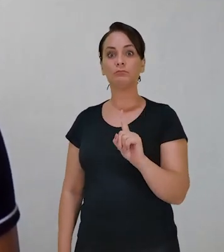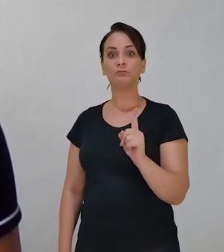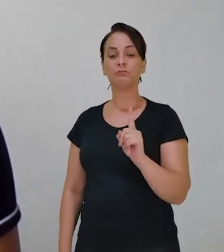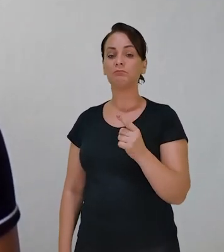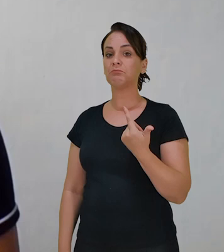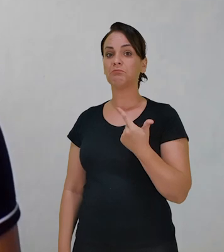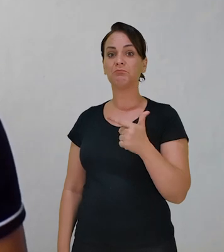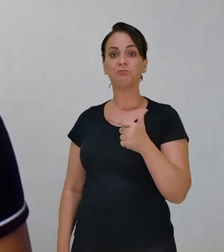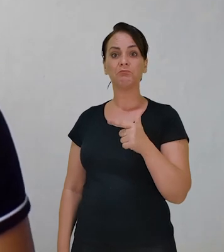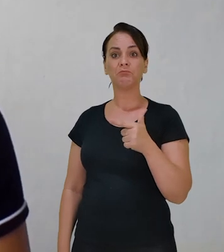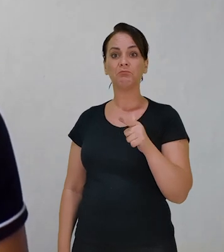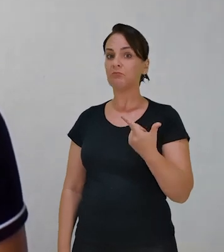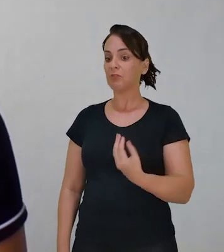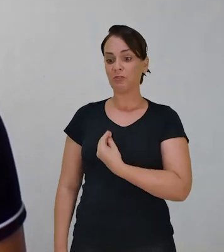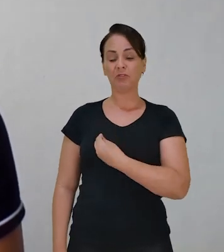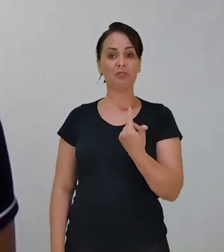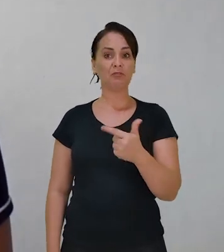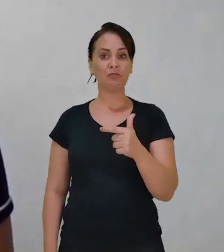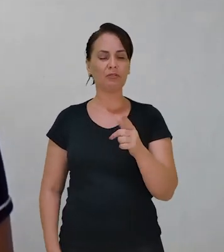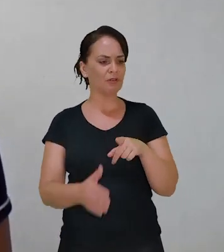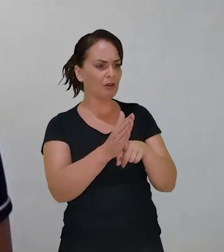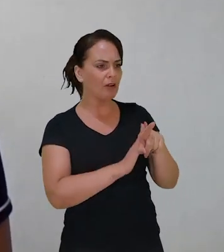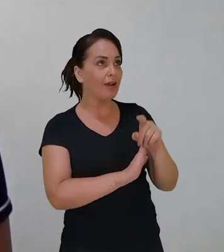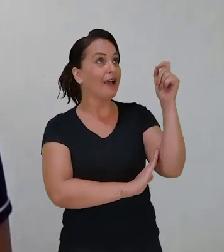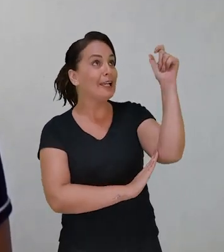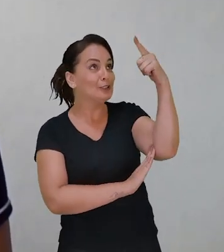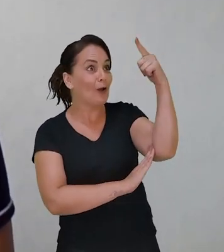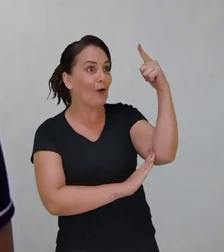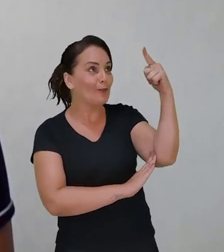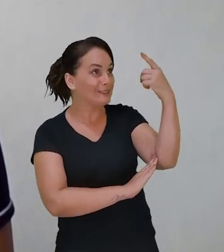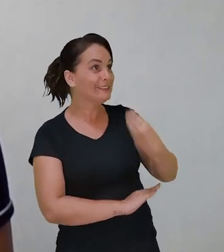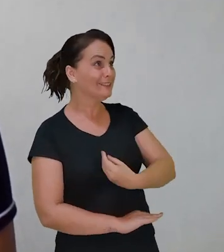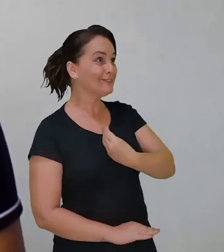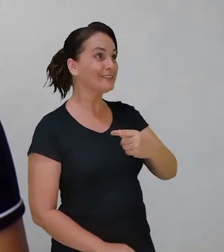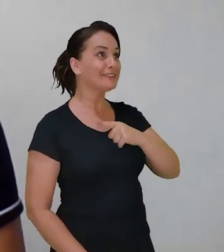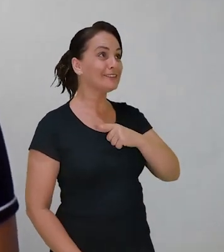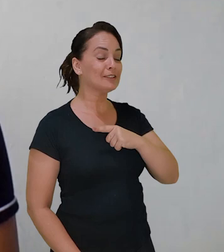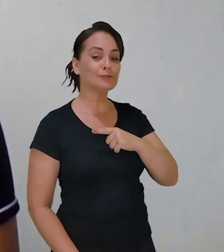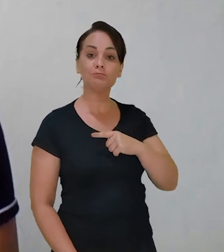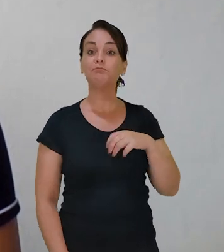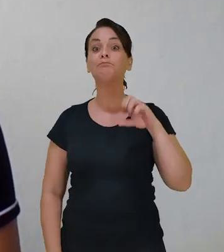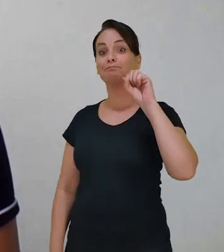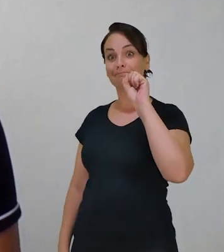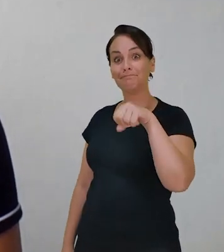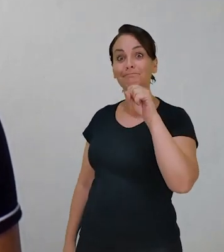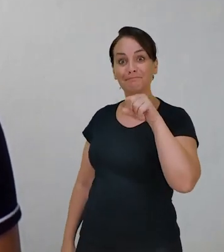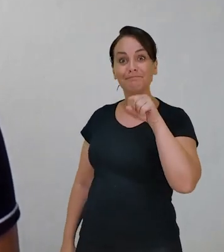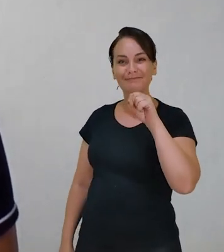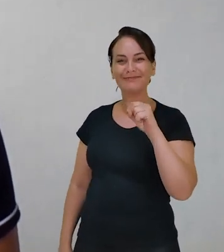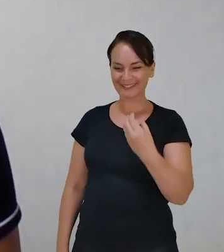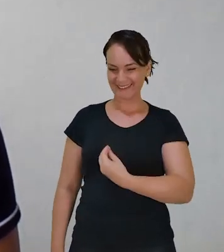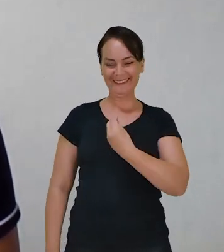tem vida. Eu perguntei a eles: e o sol tem vida? Sim, tem